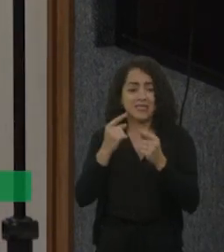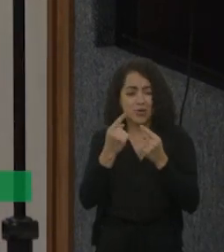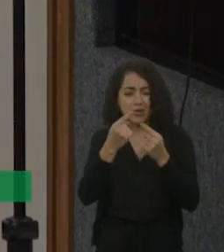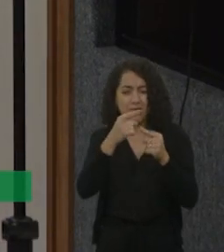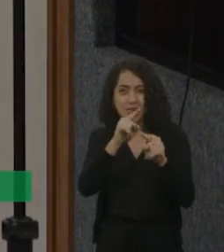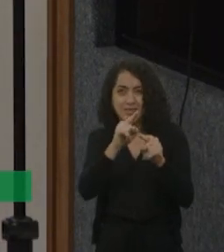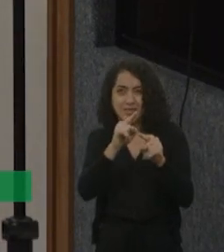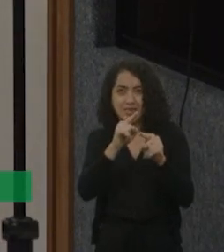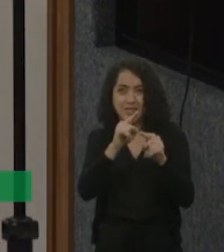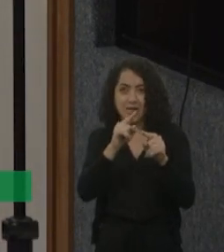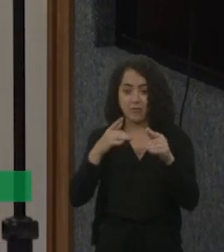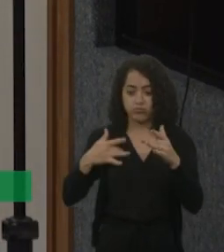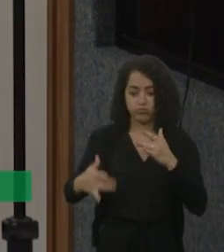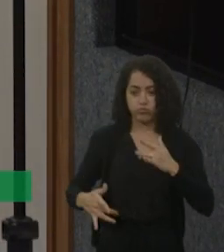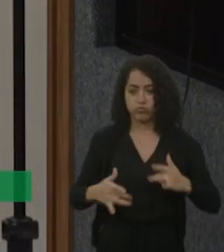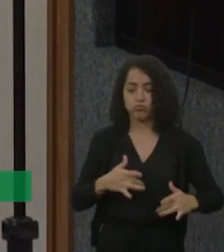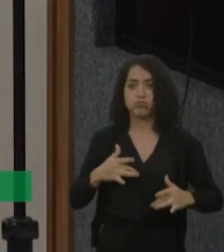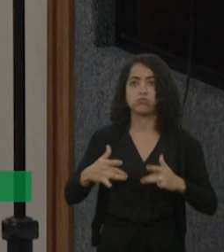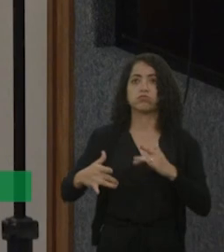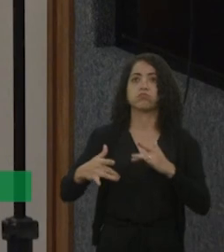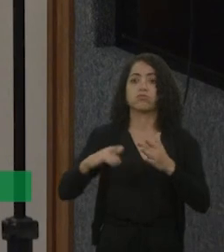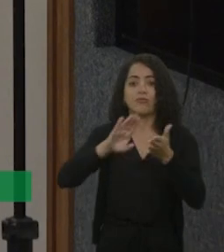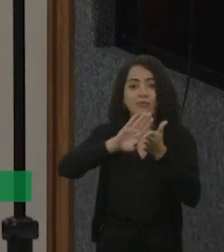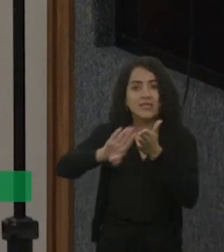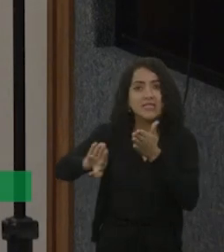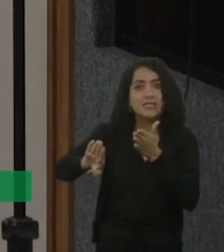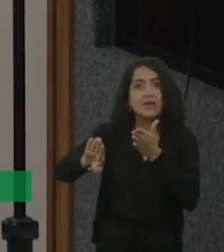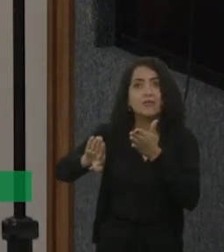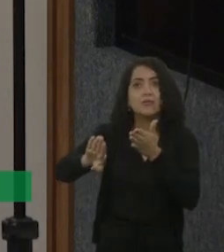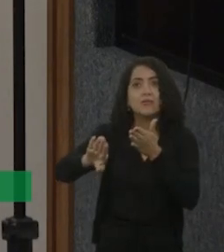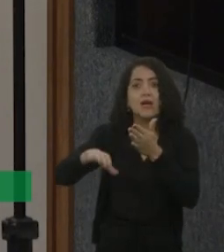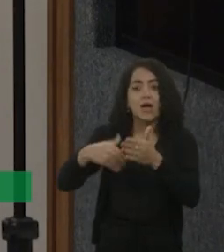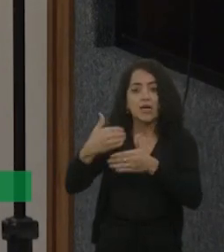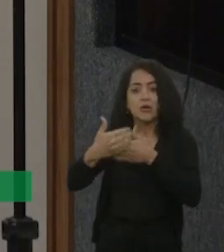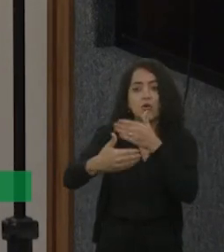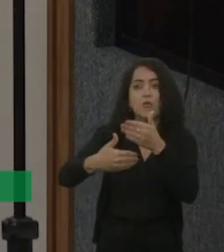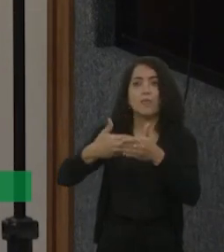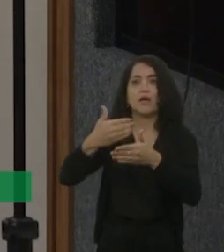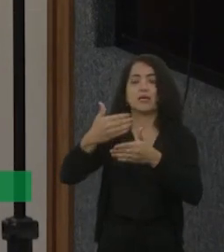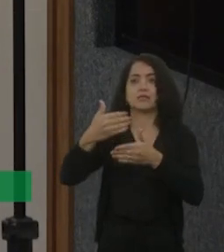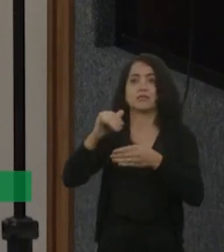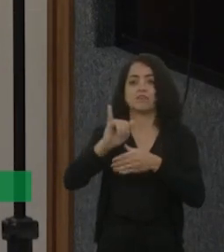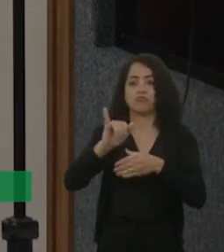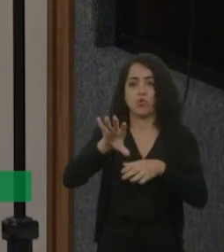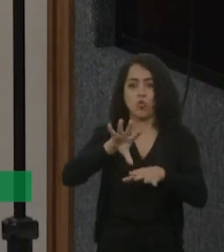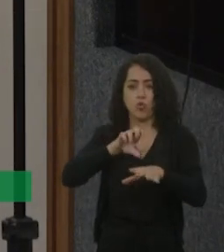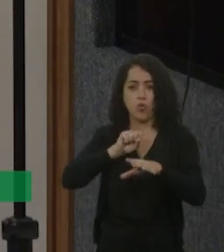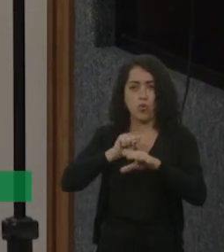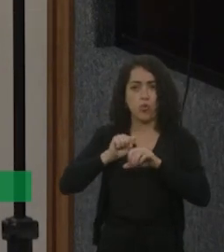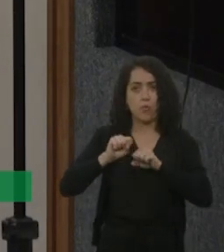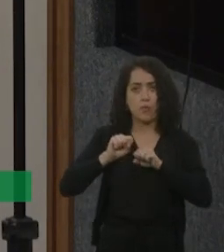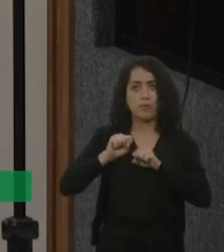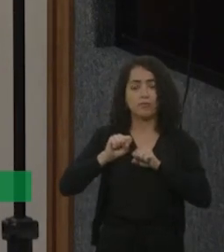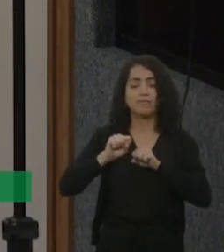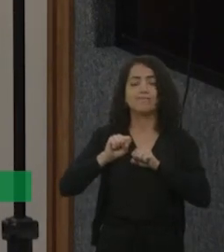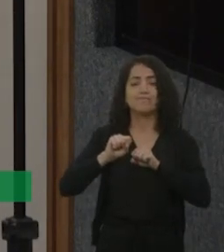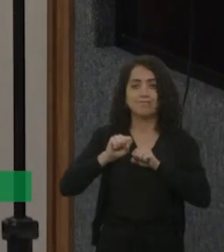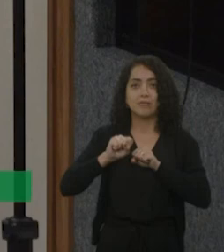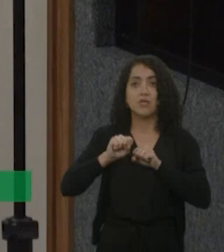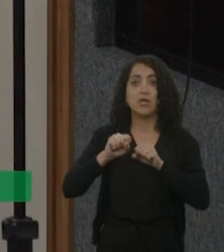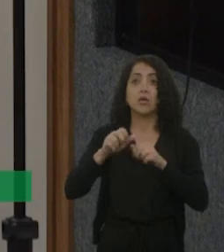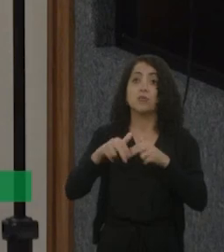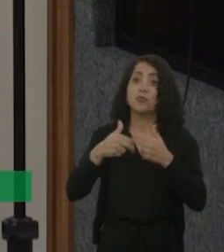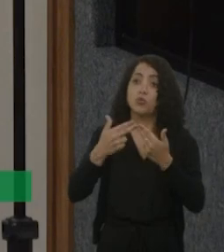aquele órgão e tentar tirar a célula doente, eu vou gerar um processo inflamatório naquele órgão e uma lesão. Então, por isso que os pacientes com Niemann-Pick